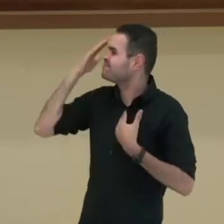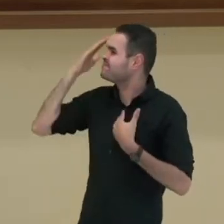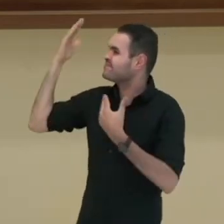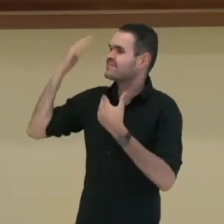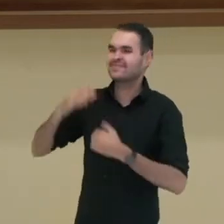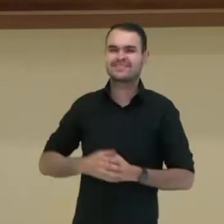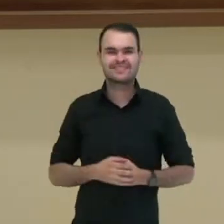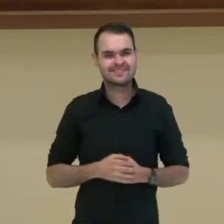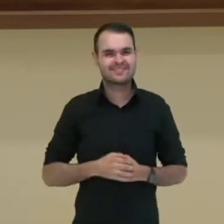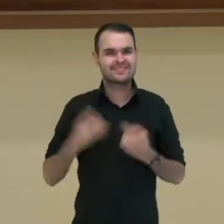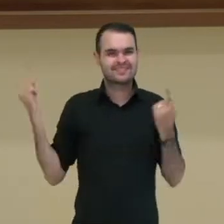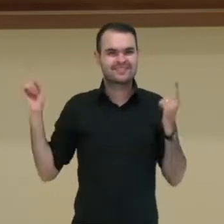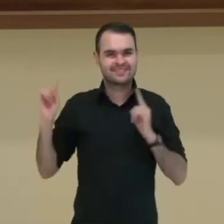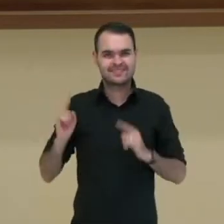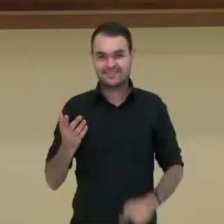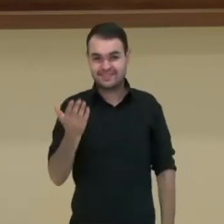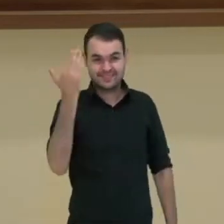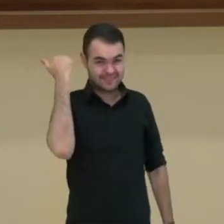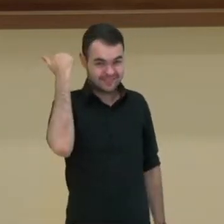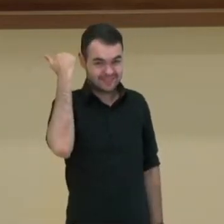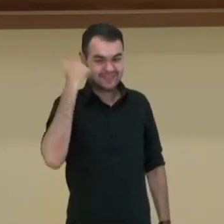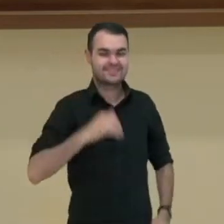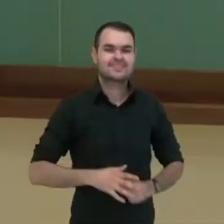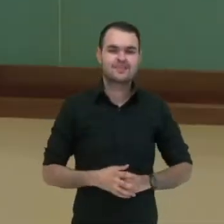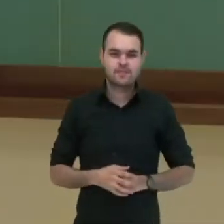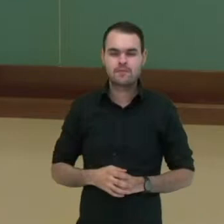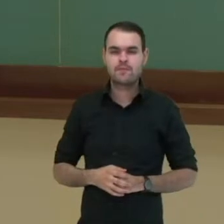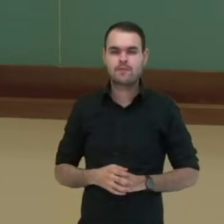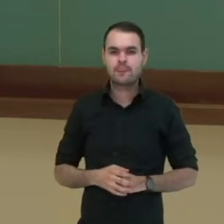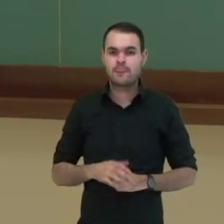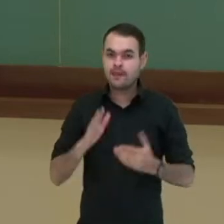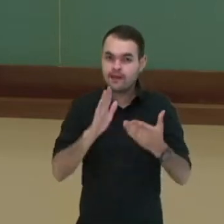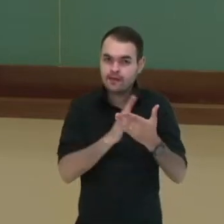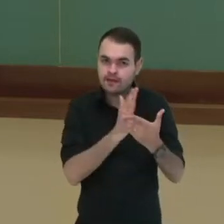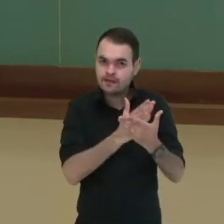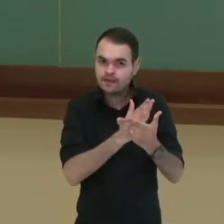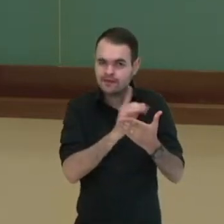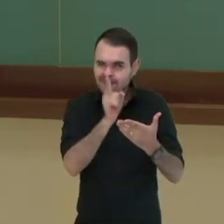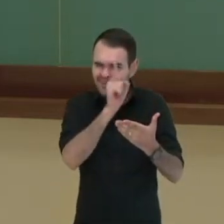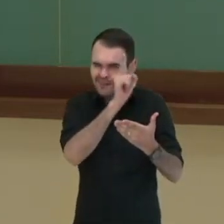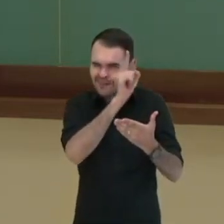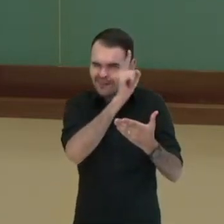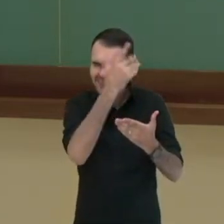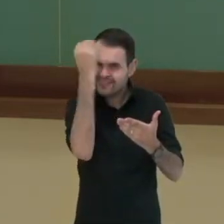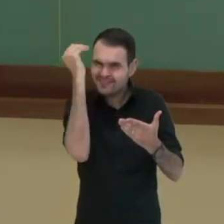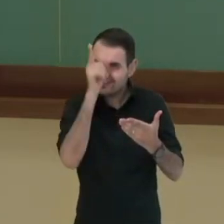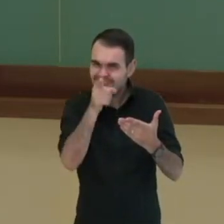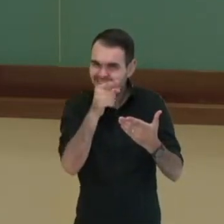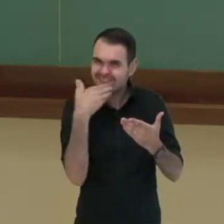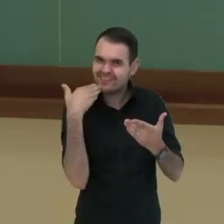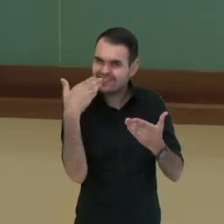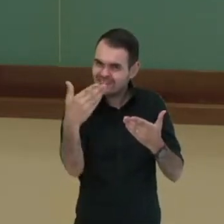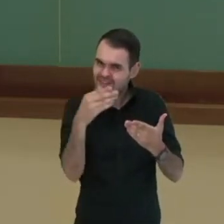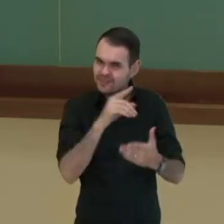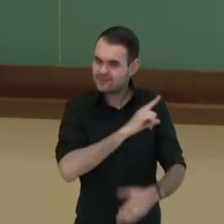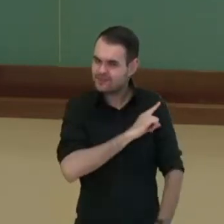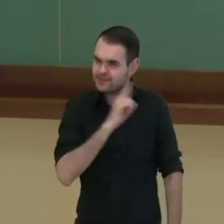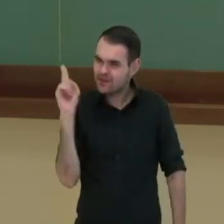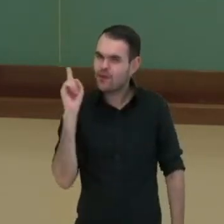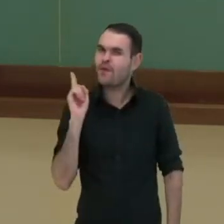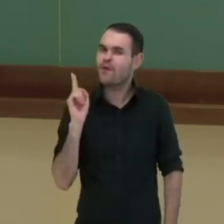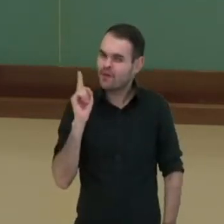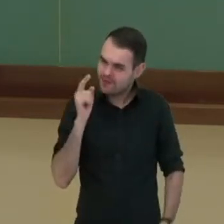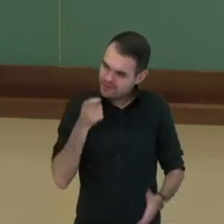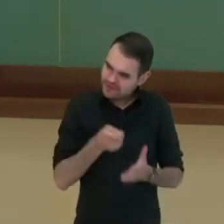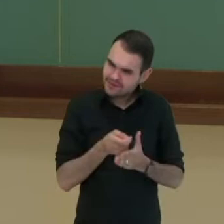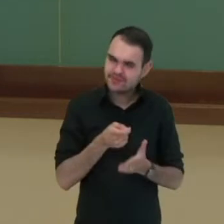conosco. Bora lá então, queridos alunos? Pegou já o teu caderno? Achou que eu ia esquecer, né? De jeito nenhum, você